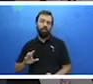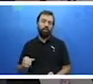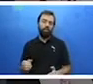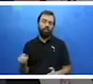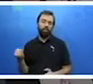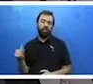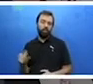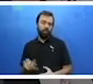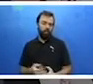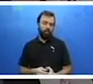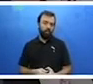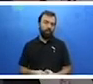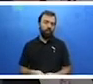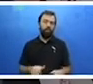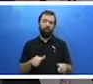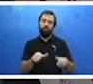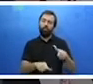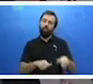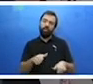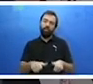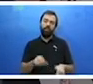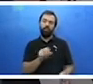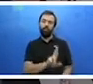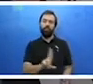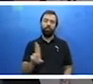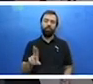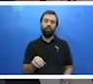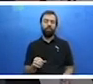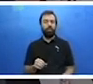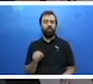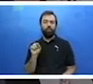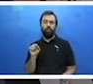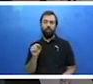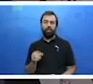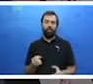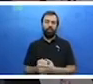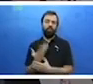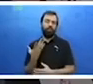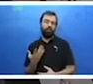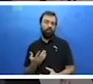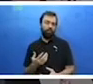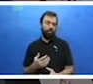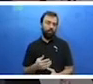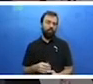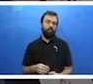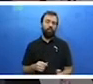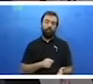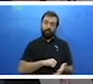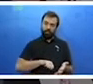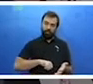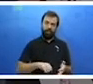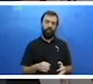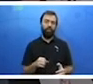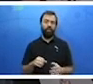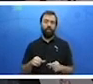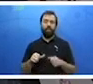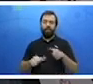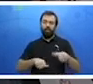ocorreram em relação aos nomes? Olha aqui, percebam aqui. Registre as mudanças que ocorreram na